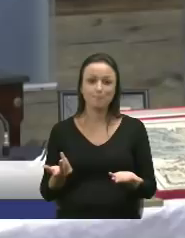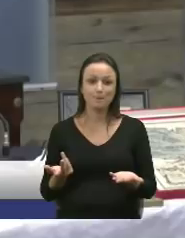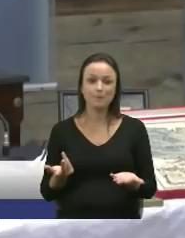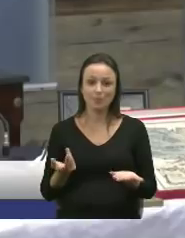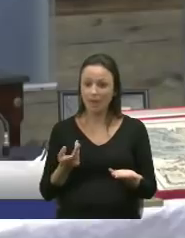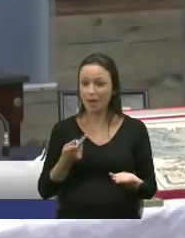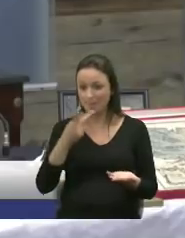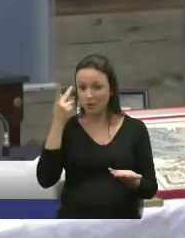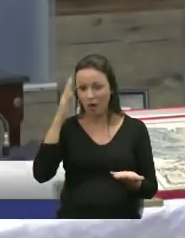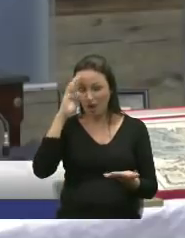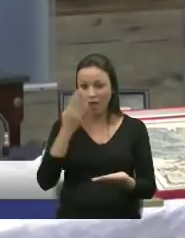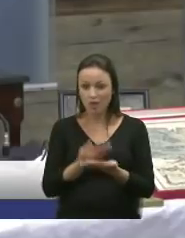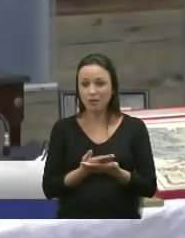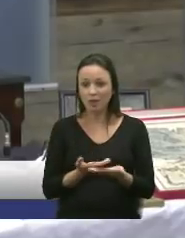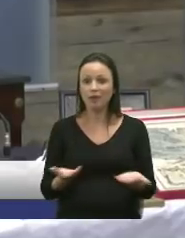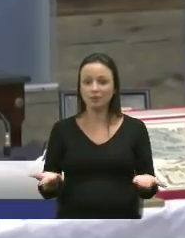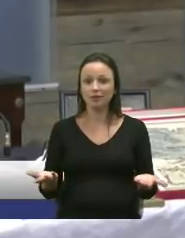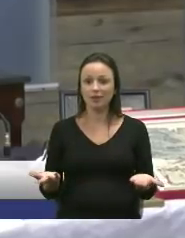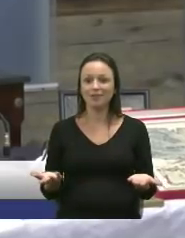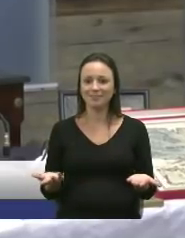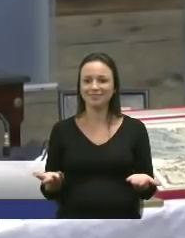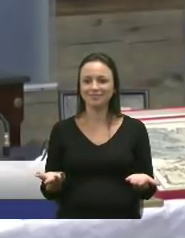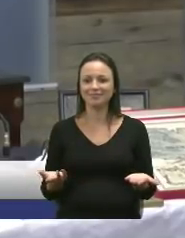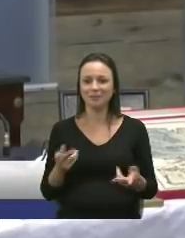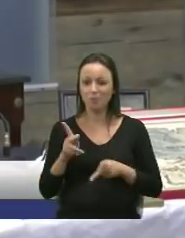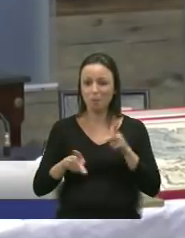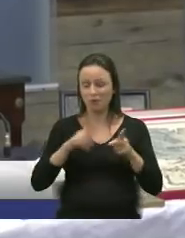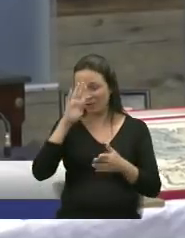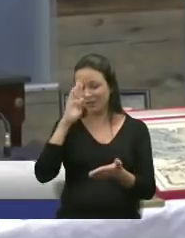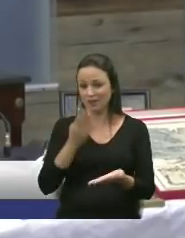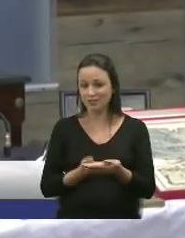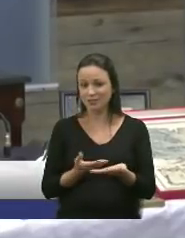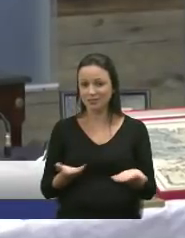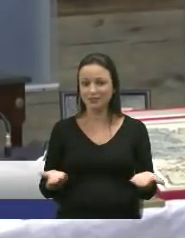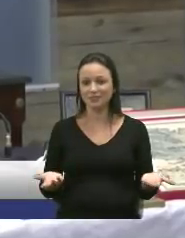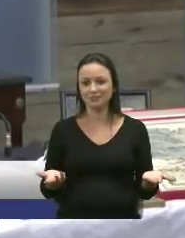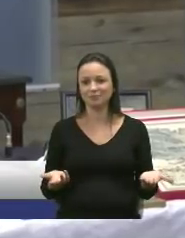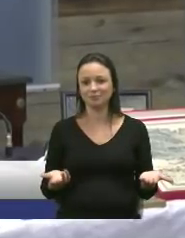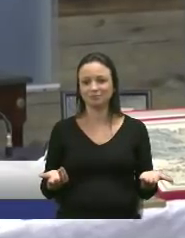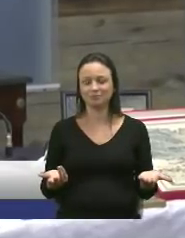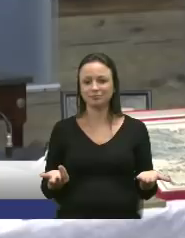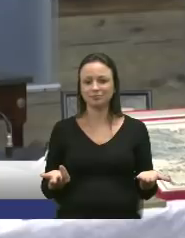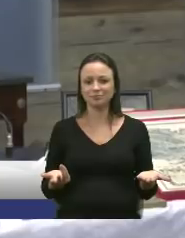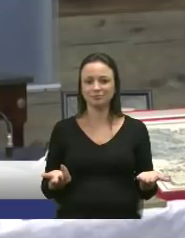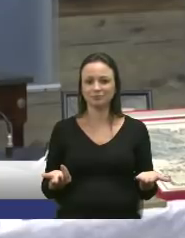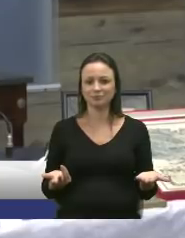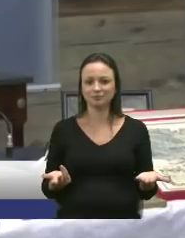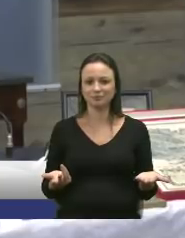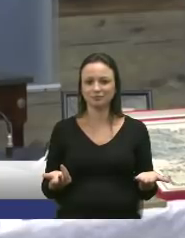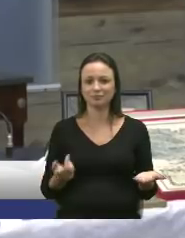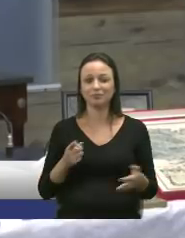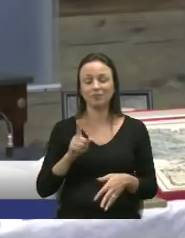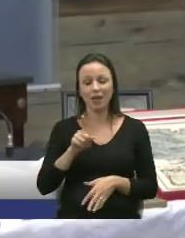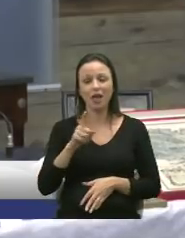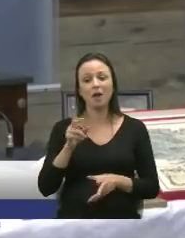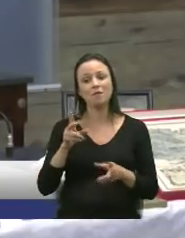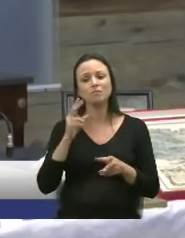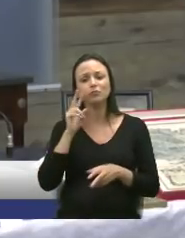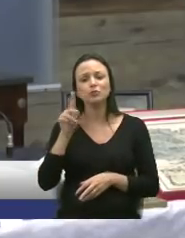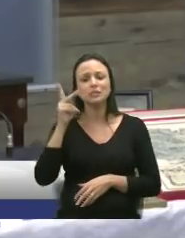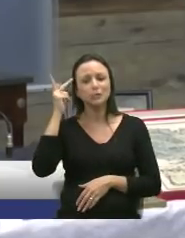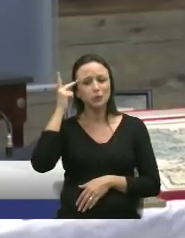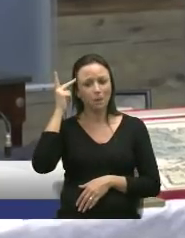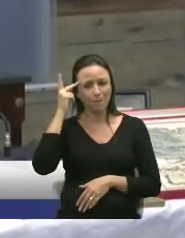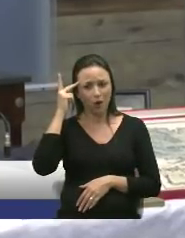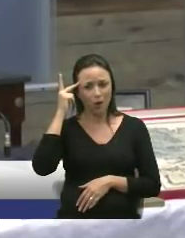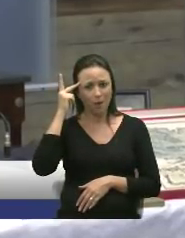pegava, isso era acreditado pela população, né, de outros estados. Aí é que nós vemos que em São Paulo havia